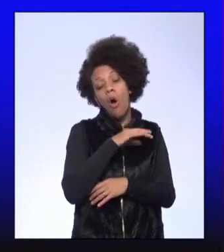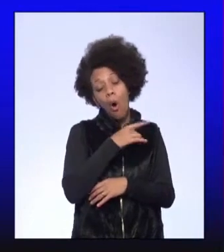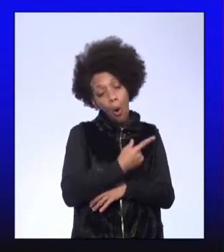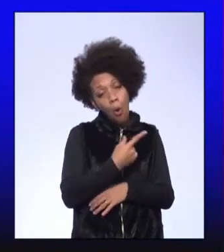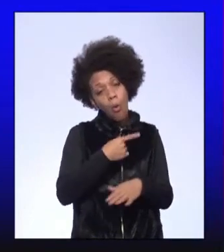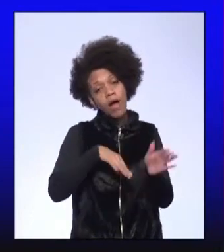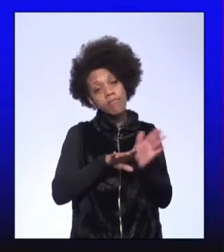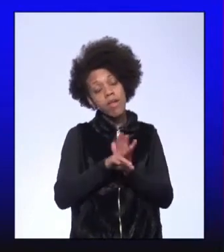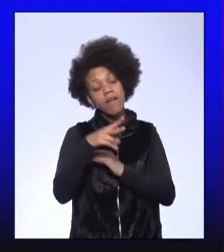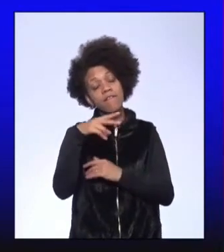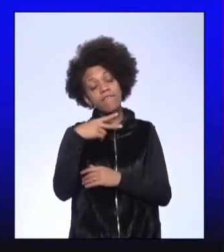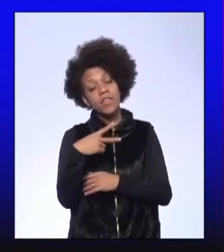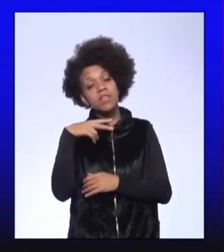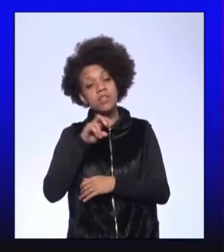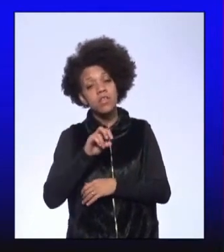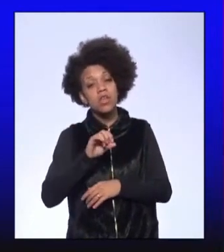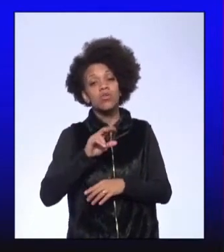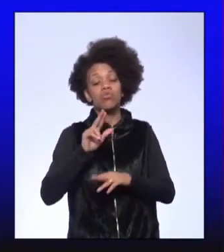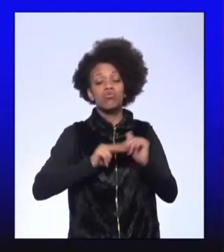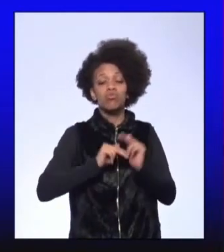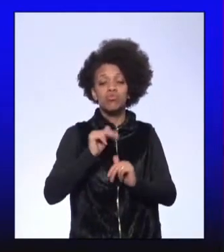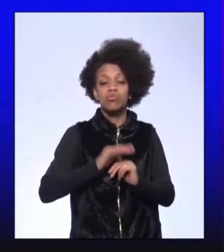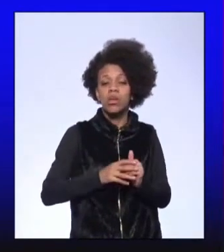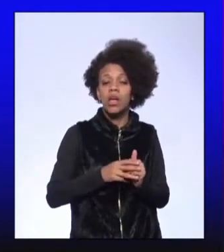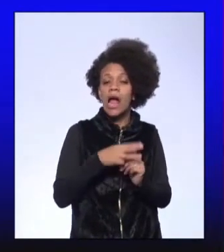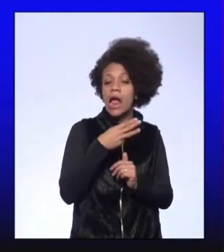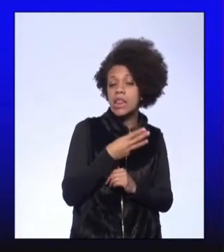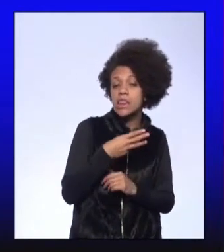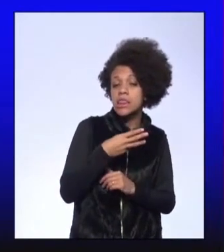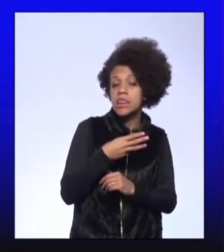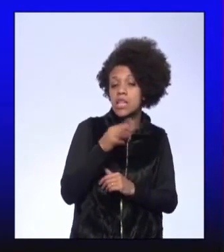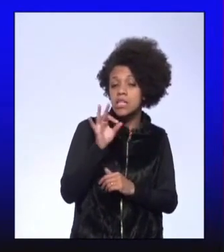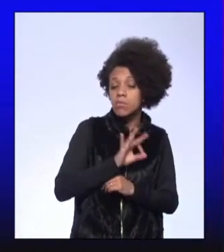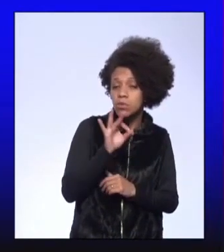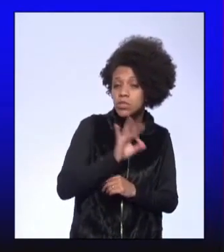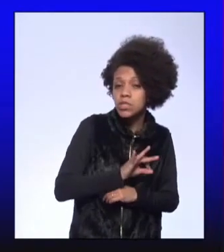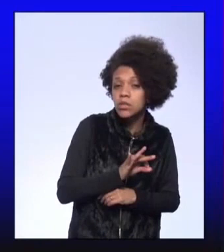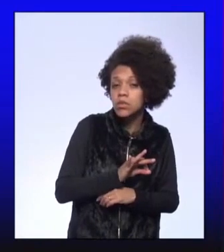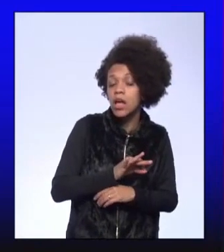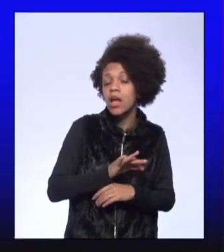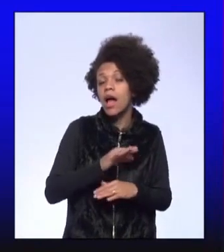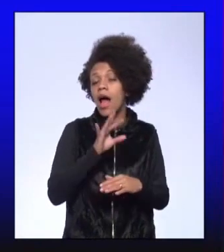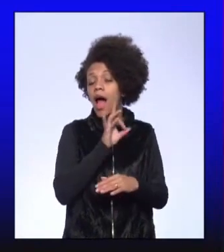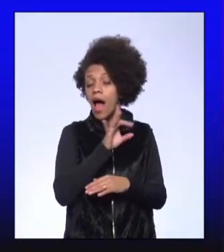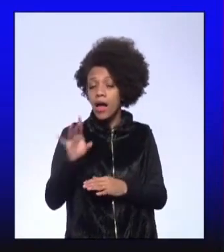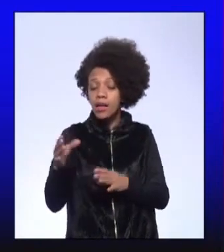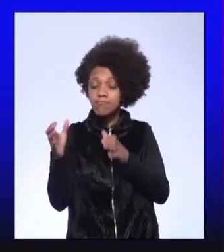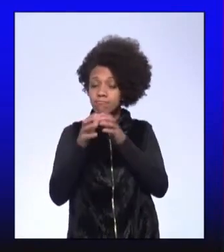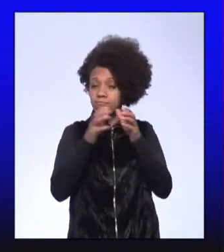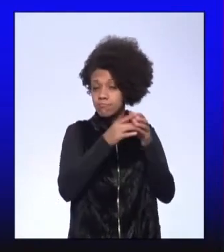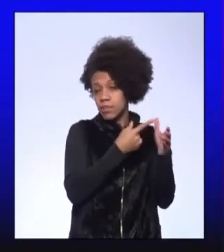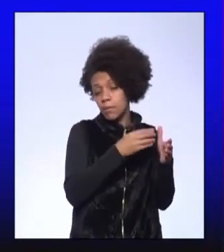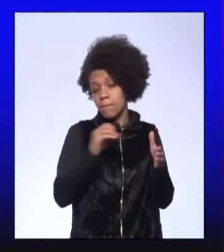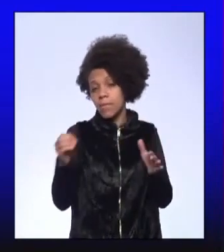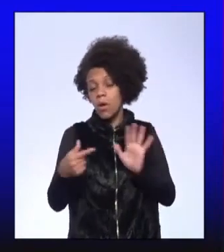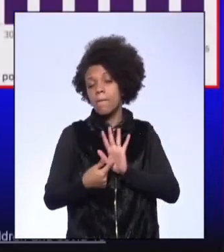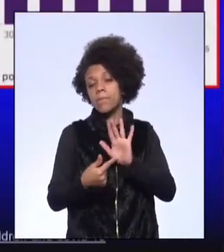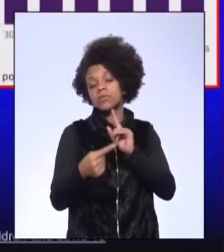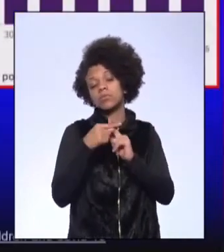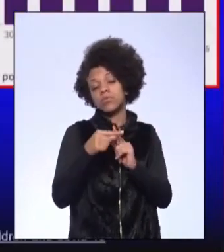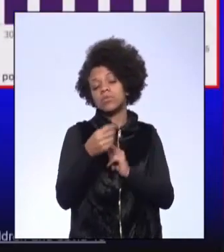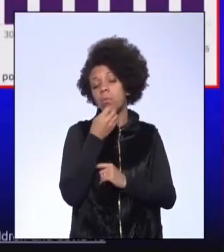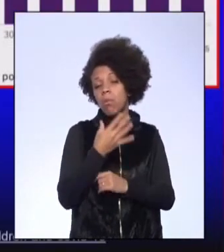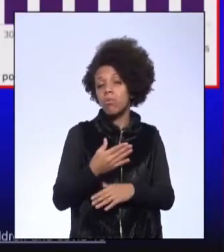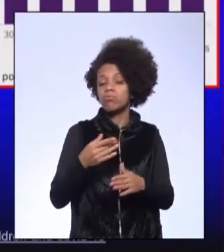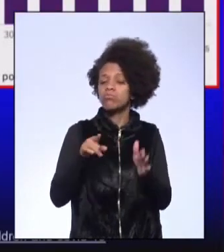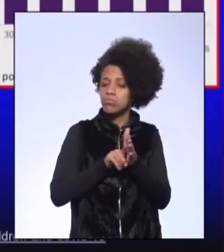apenas 0,3%, ou seja, 3 em cada 1000 casos testados, se mostraram positivos nesse estudo